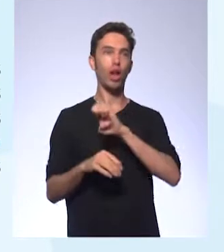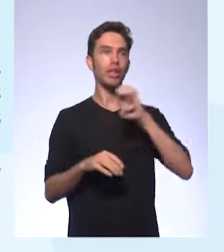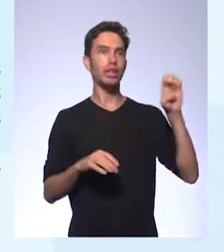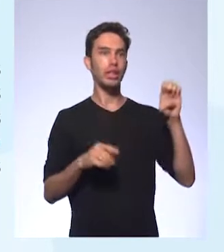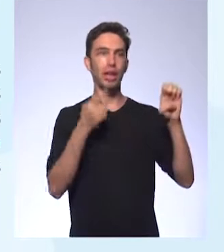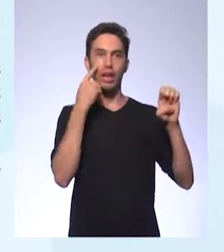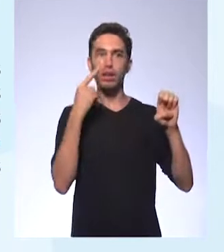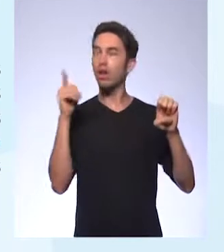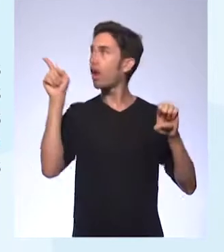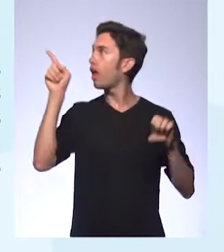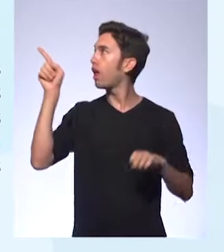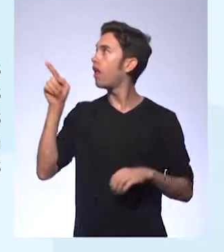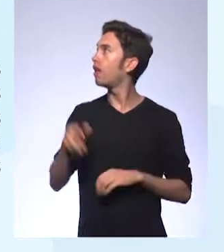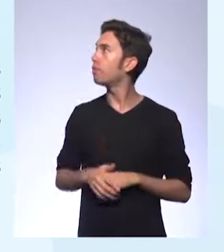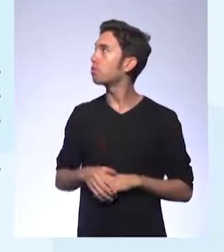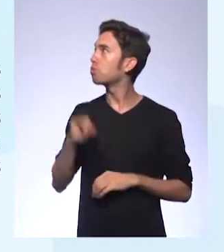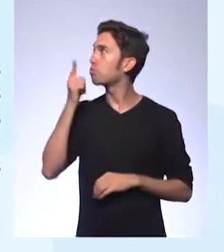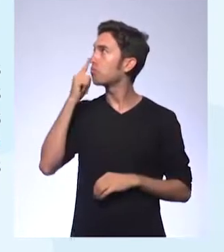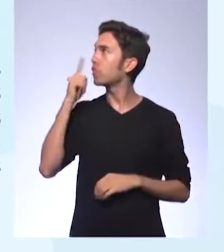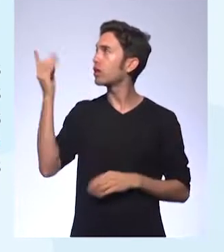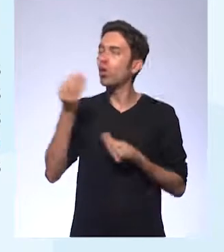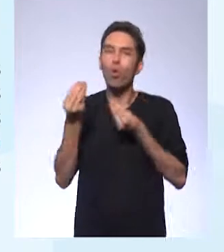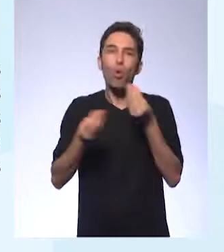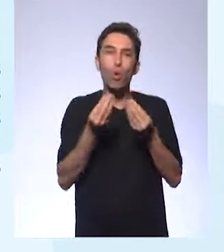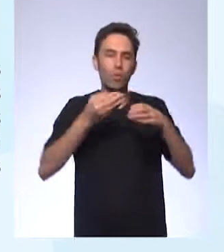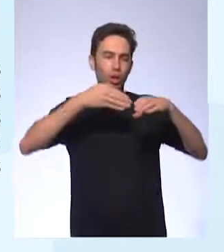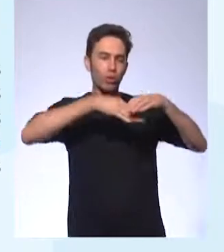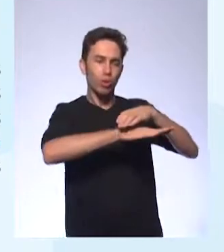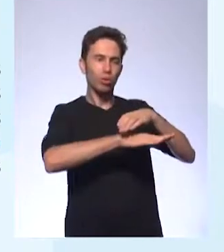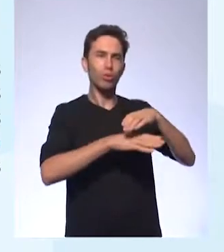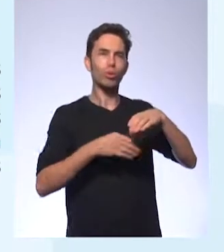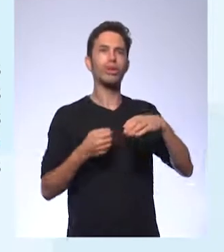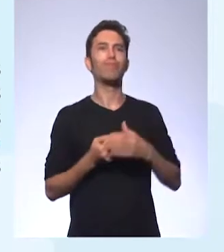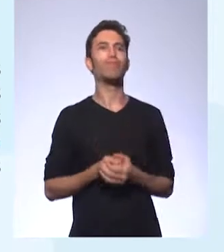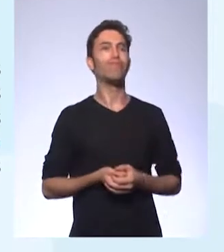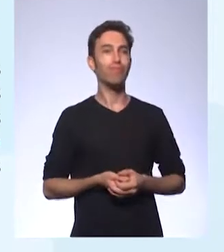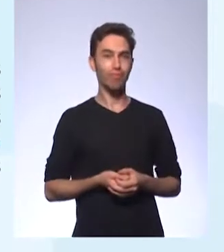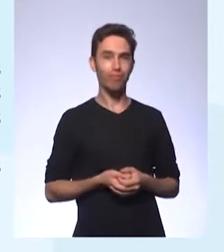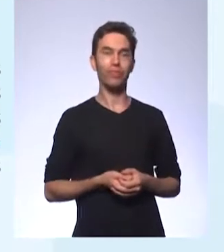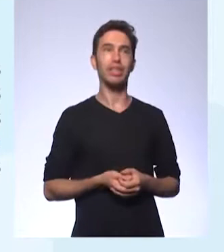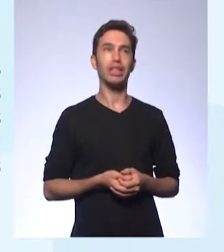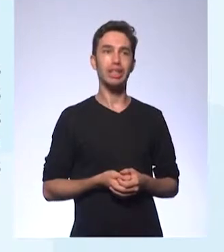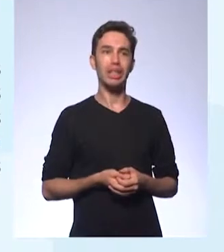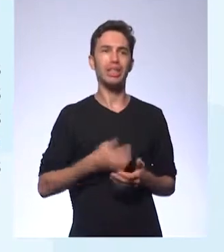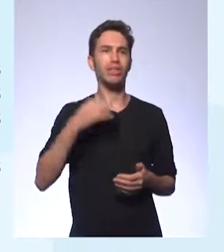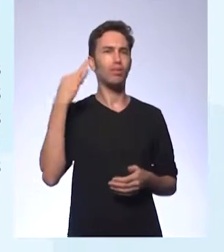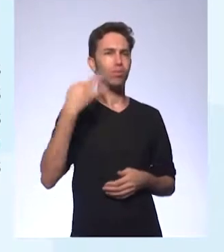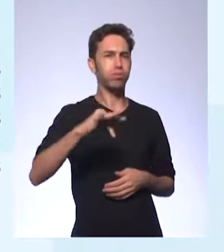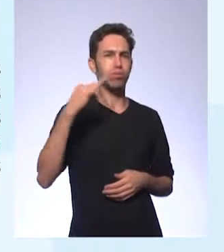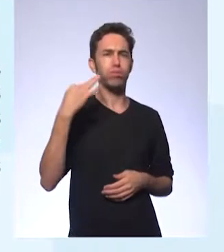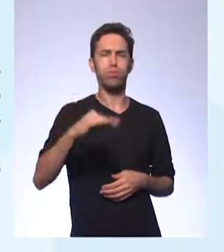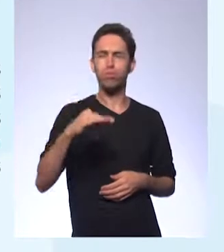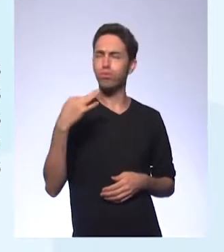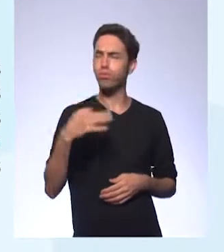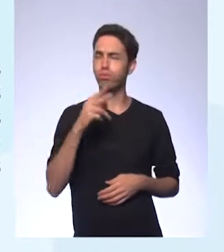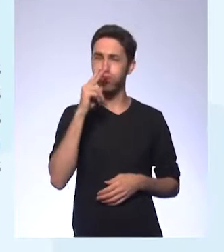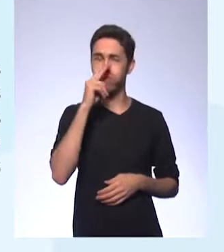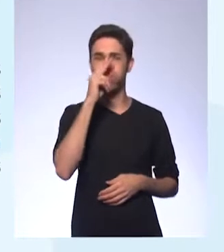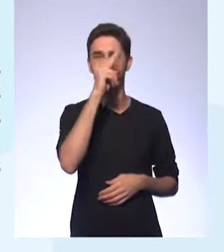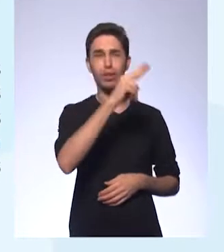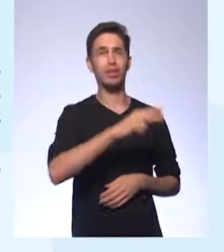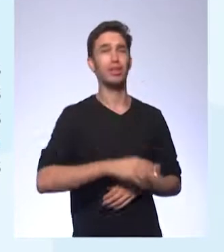a posição a qual eles foram alocados ali. Isso deveria doer